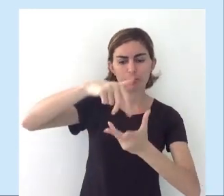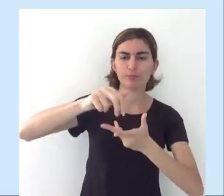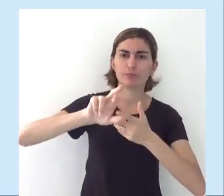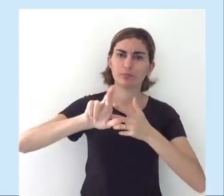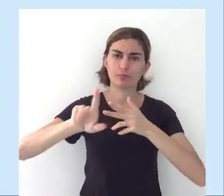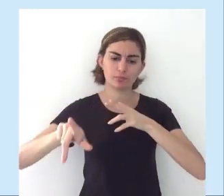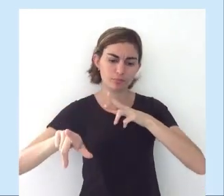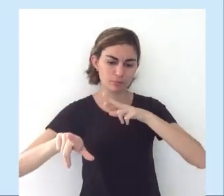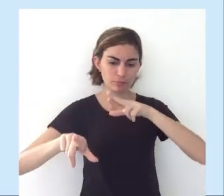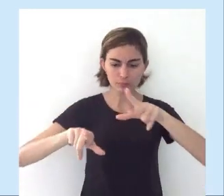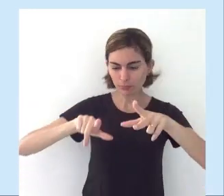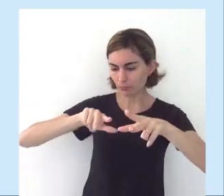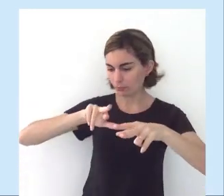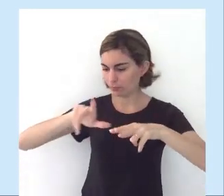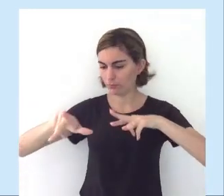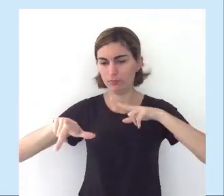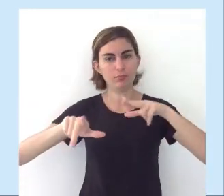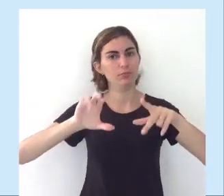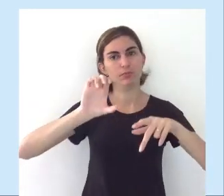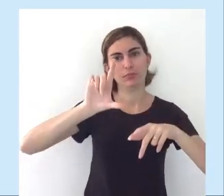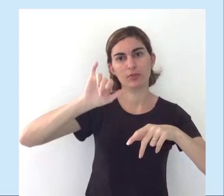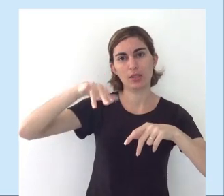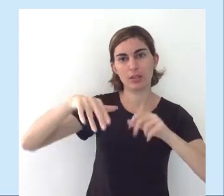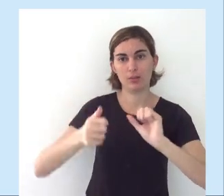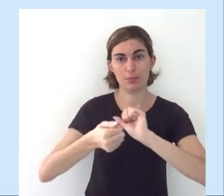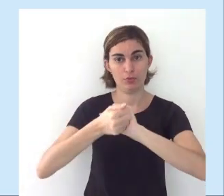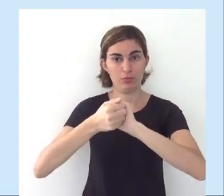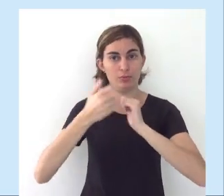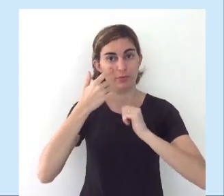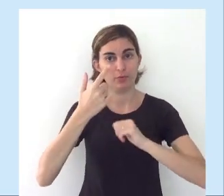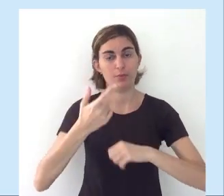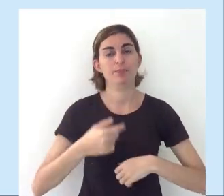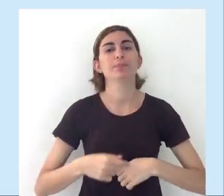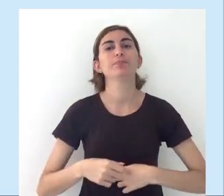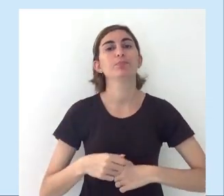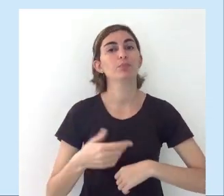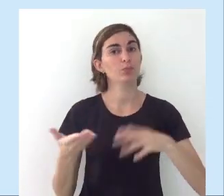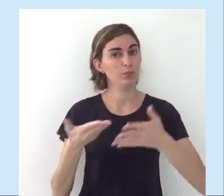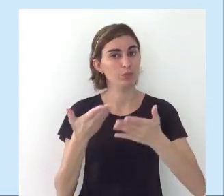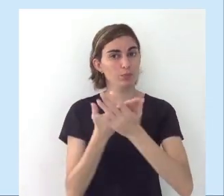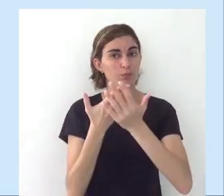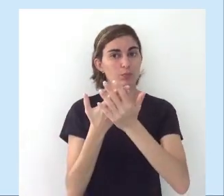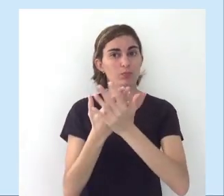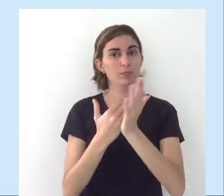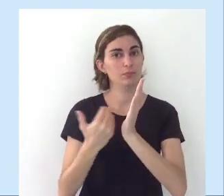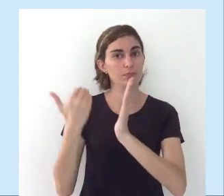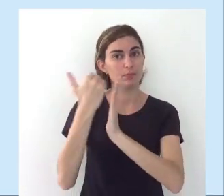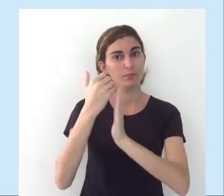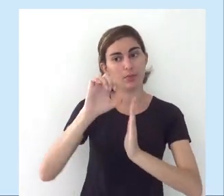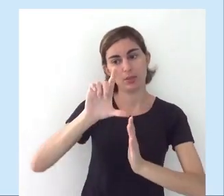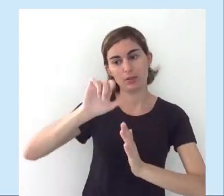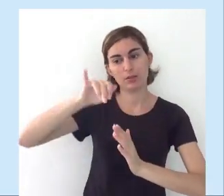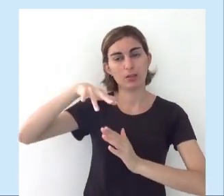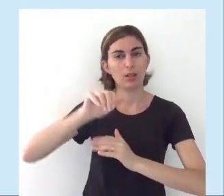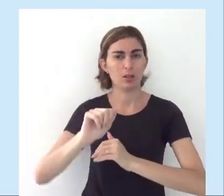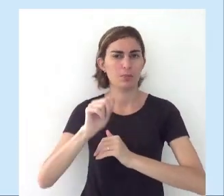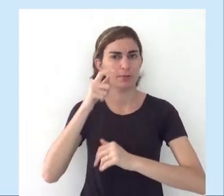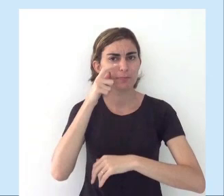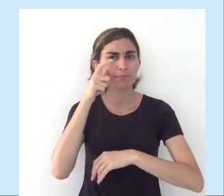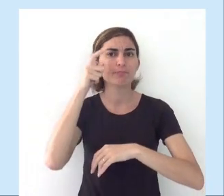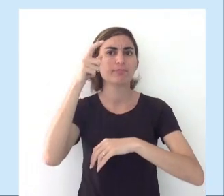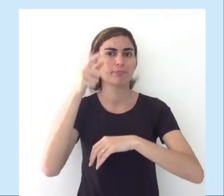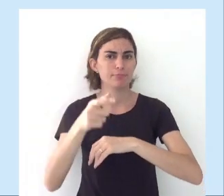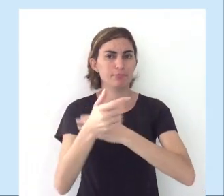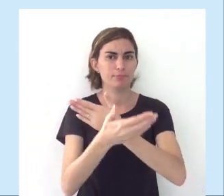é diversificado nessas espécies de clima. Acompanha comigo agora. Na aula de hoje, a gente vai ver um pouquinho mais sobre esses climas, mas